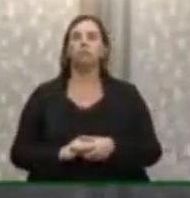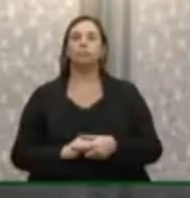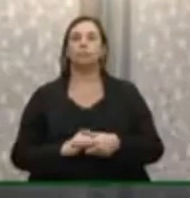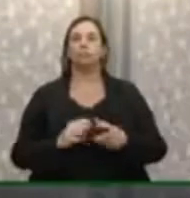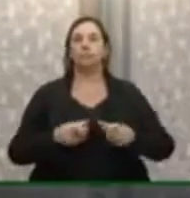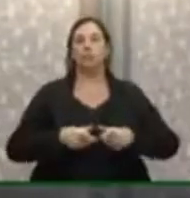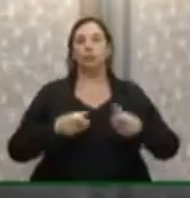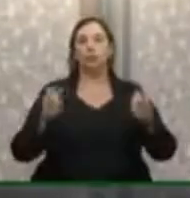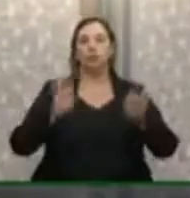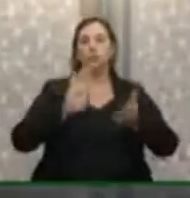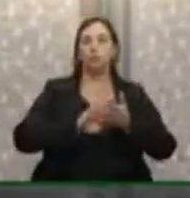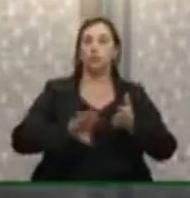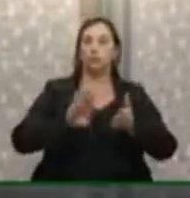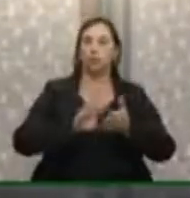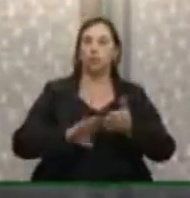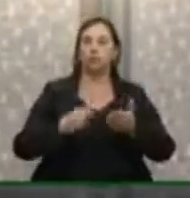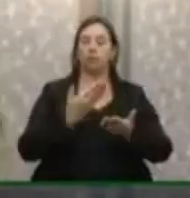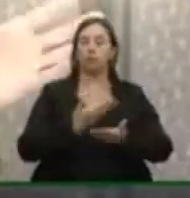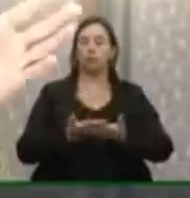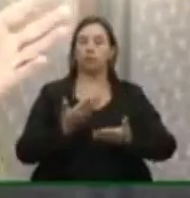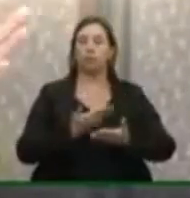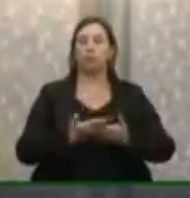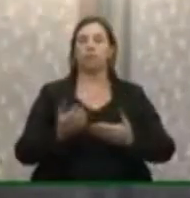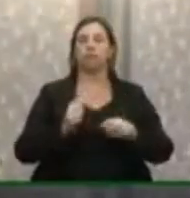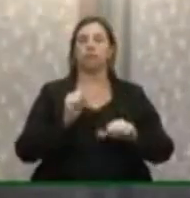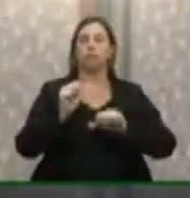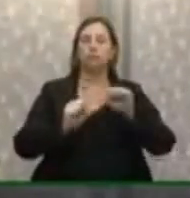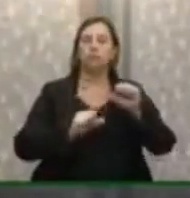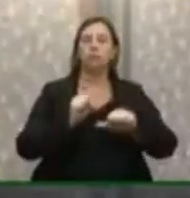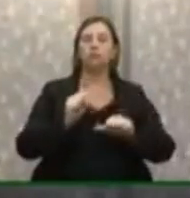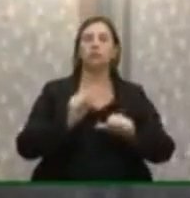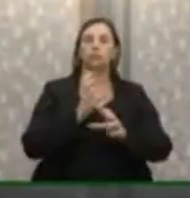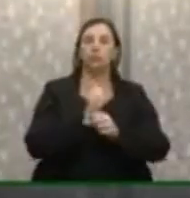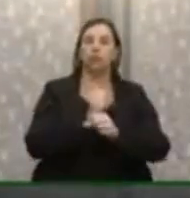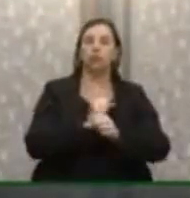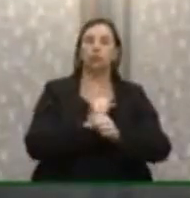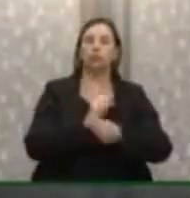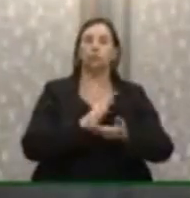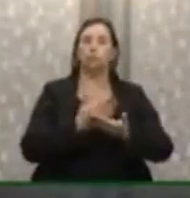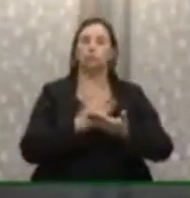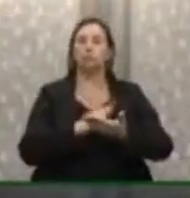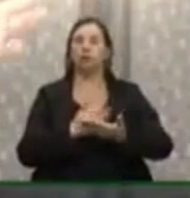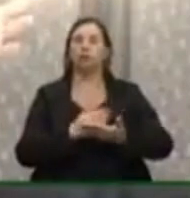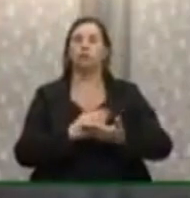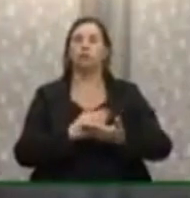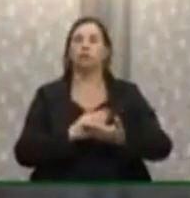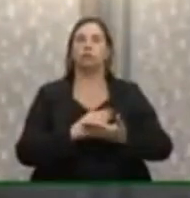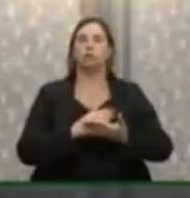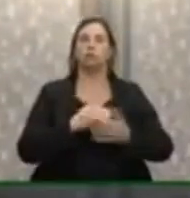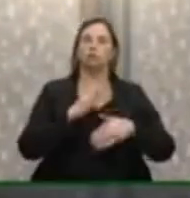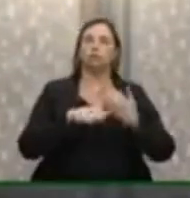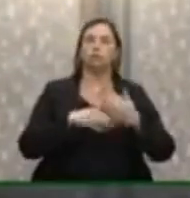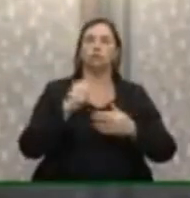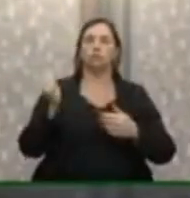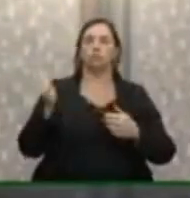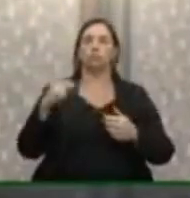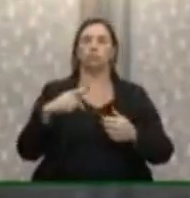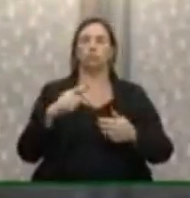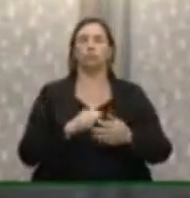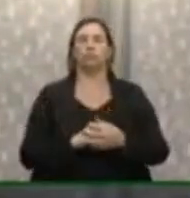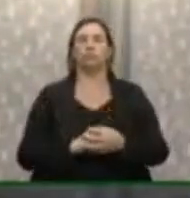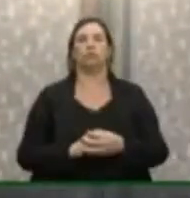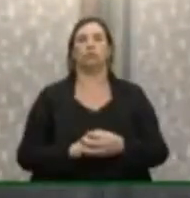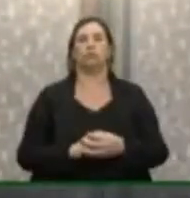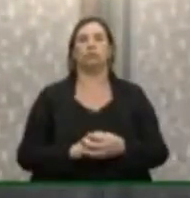grande retirada de de perdas mudando o cálculo paraa média de das 80 de todas as aposentadorias não das